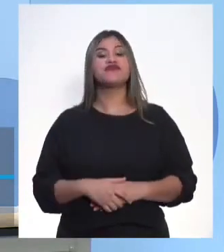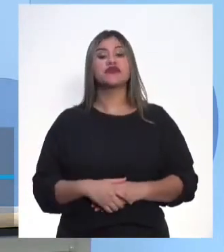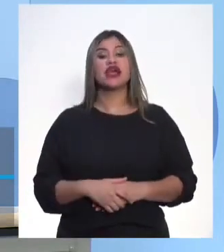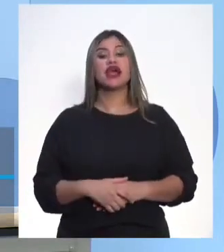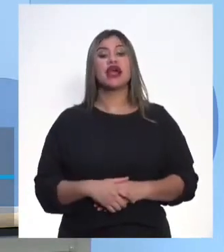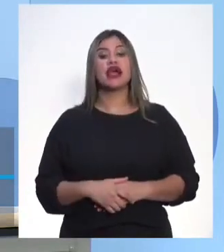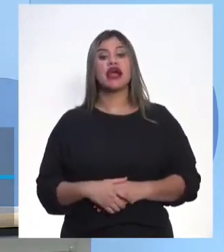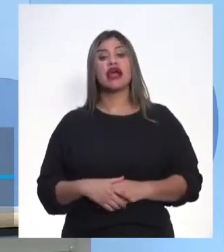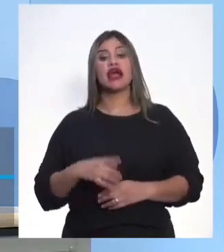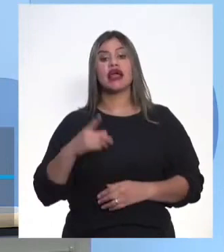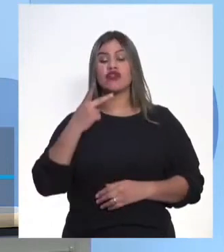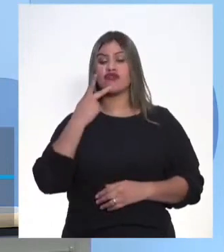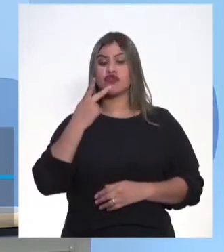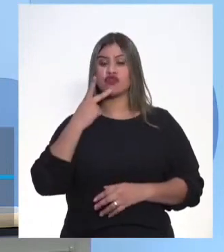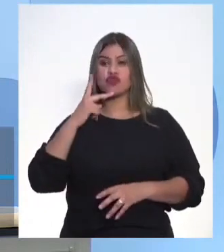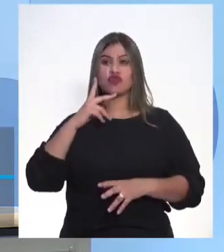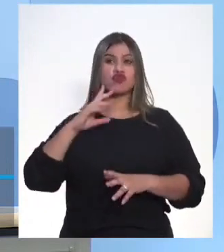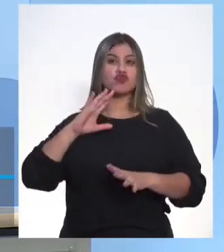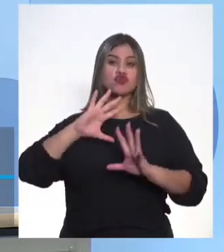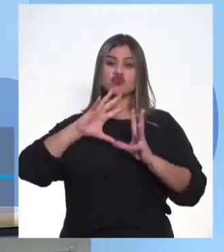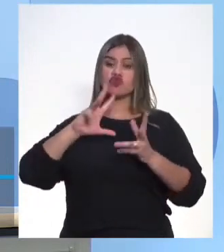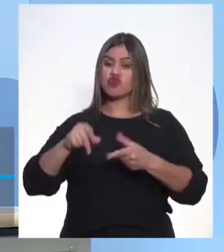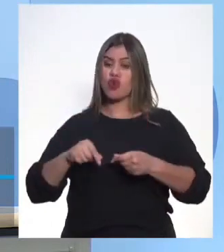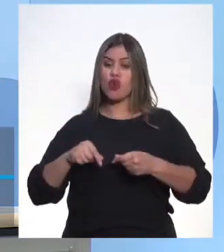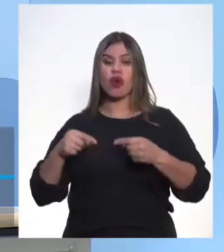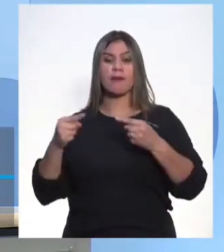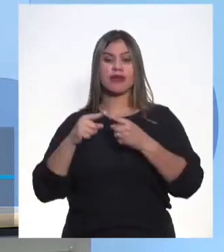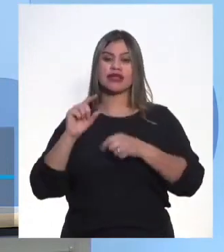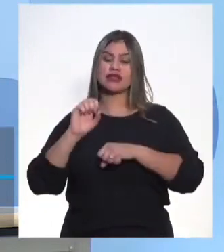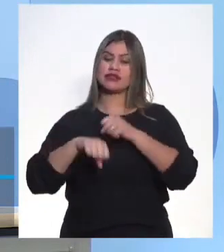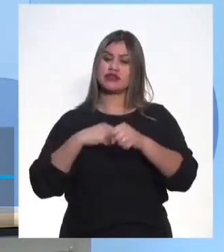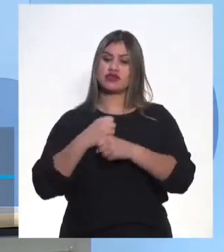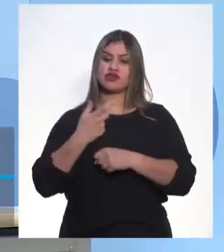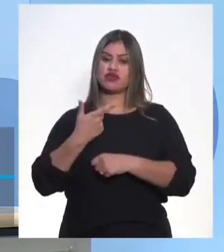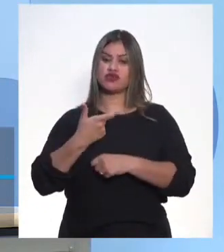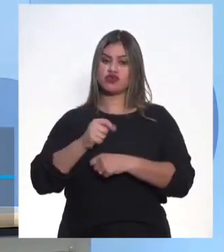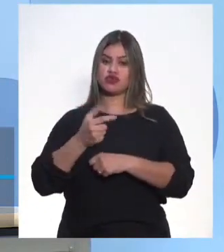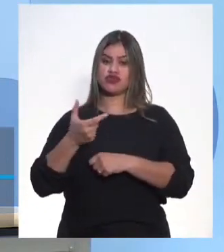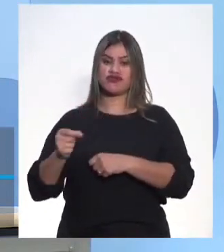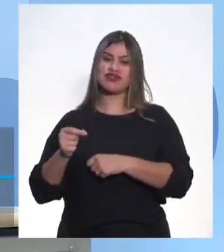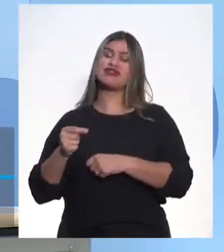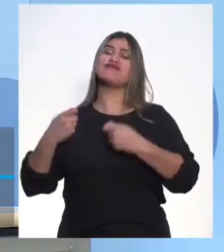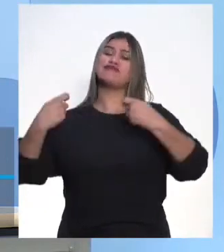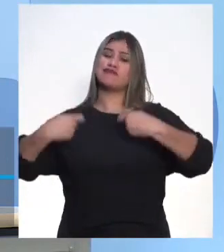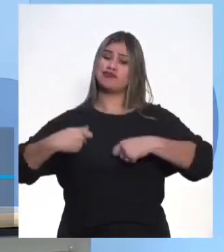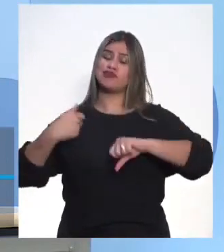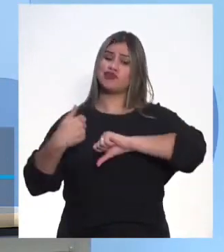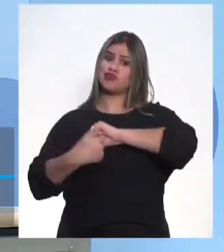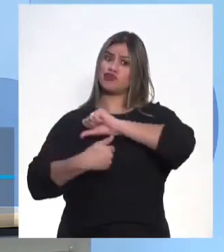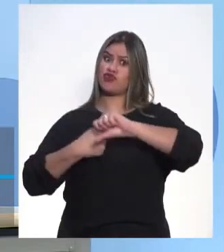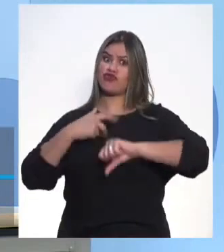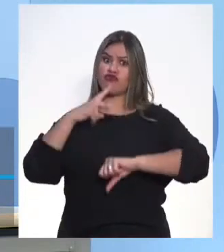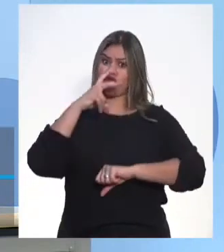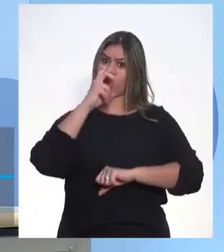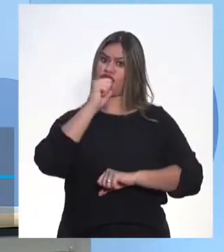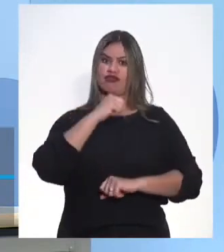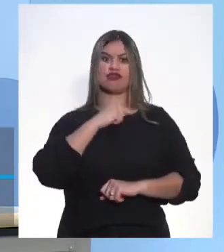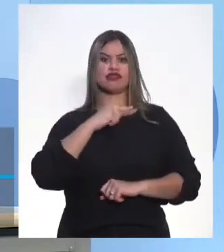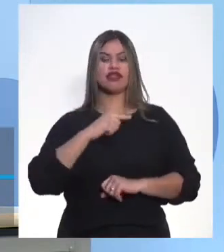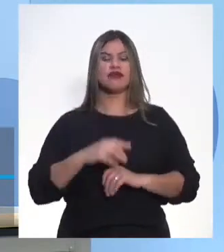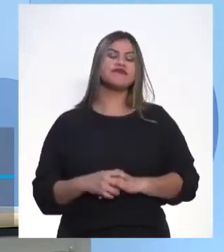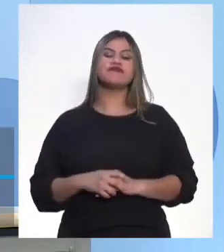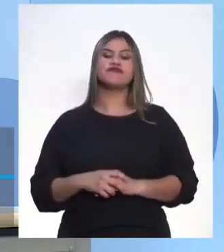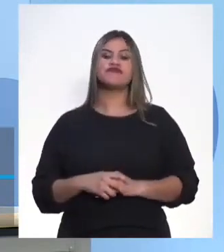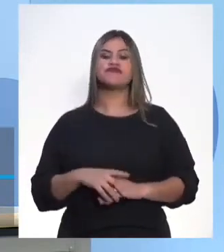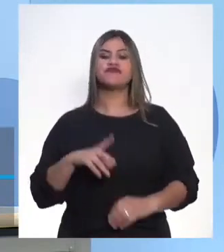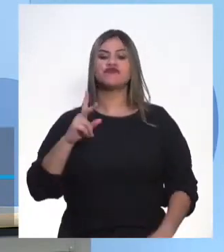seguinte: todos nesse ano de 2020 tivemos que mudar. Né, tivemos uma grande transformação. E a